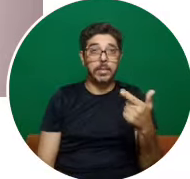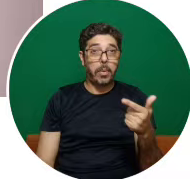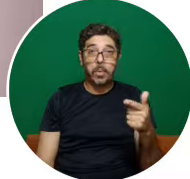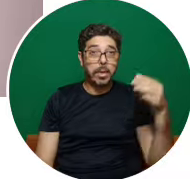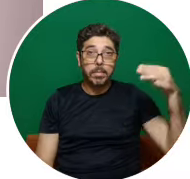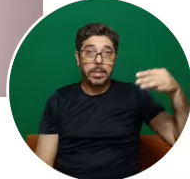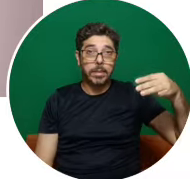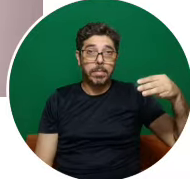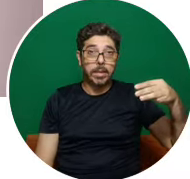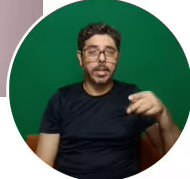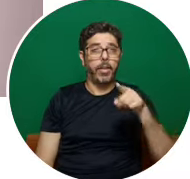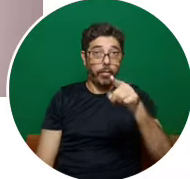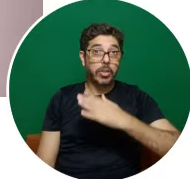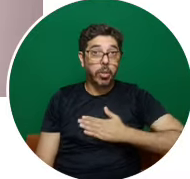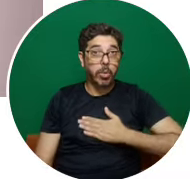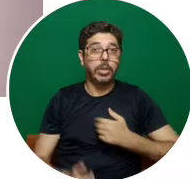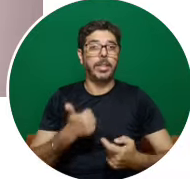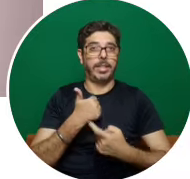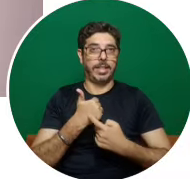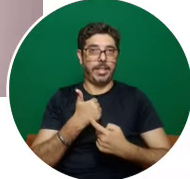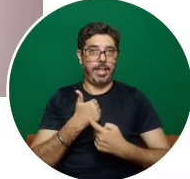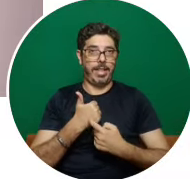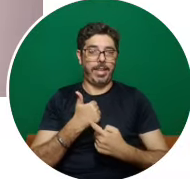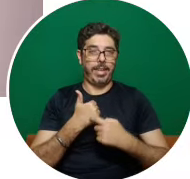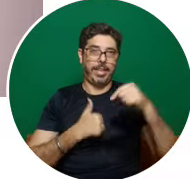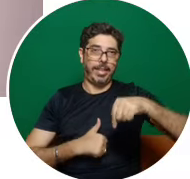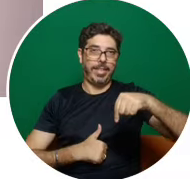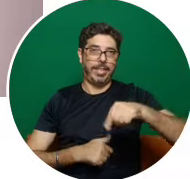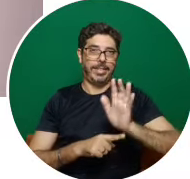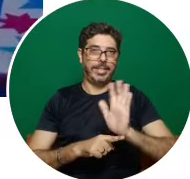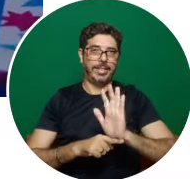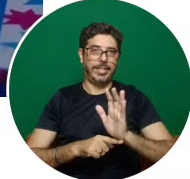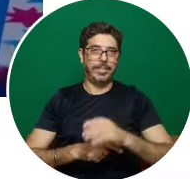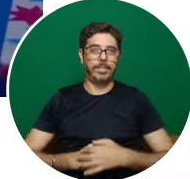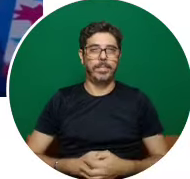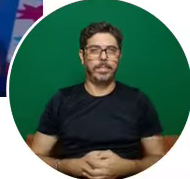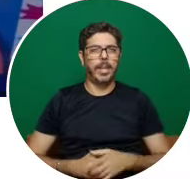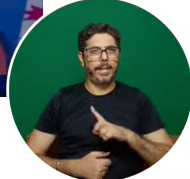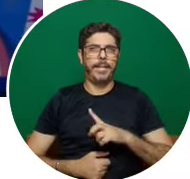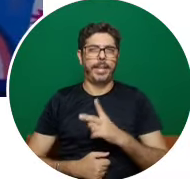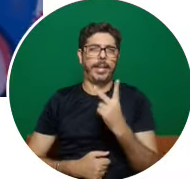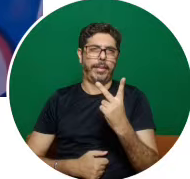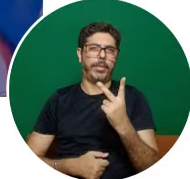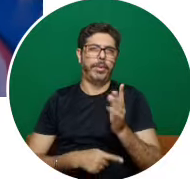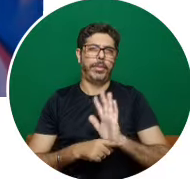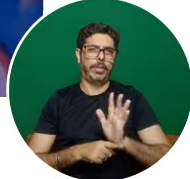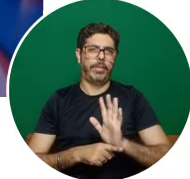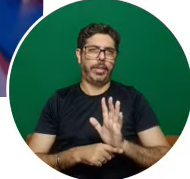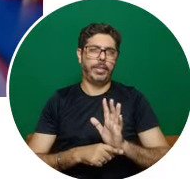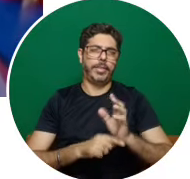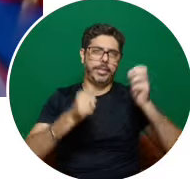soa bem, assine o canal, ative o seu sininho e já deixe um like nesse vídeo.